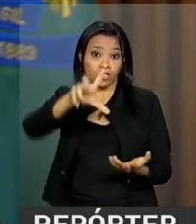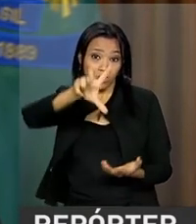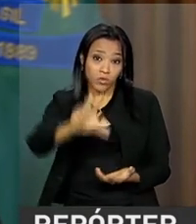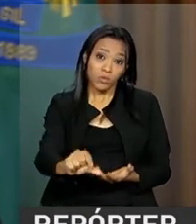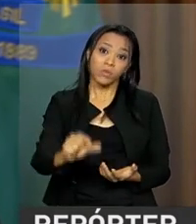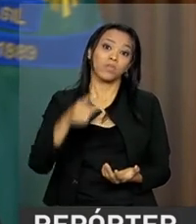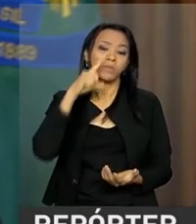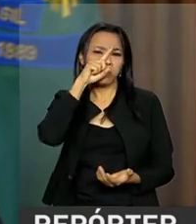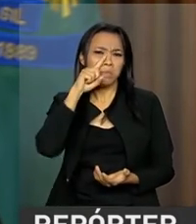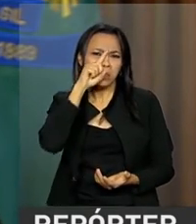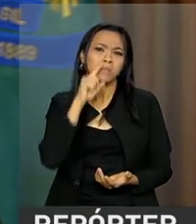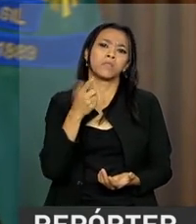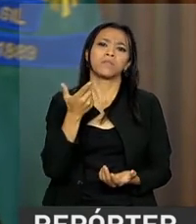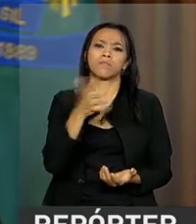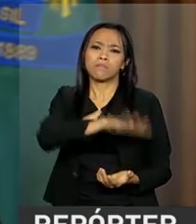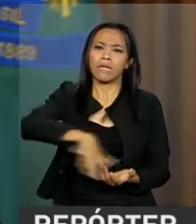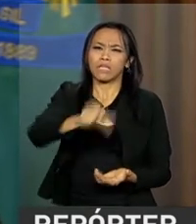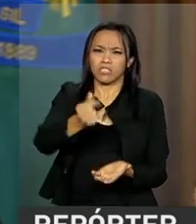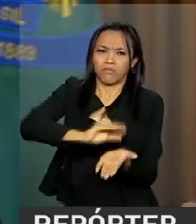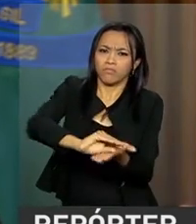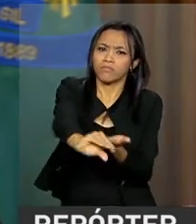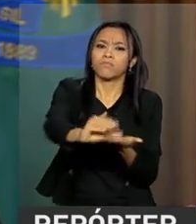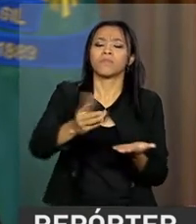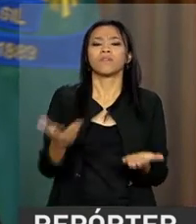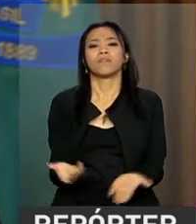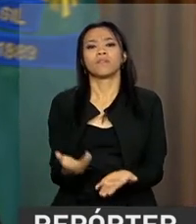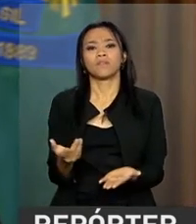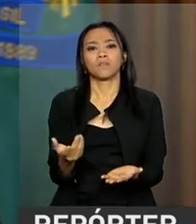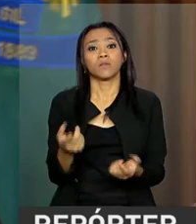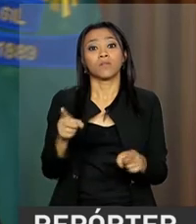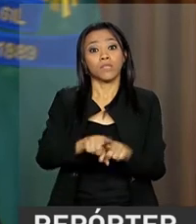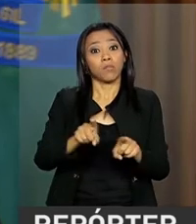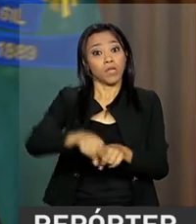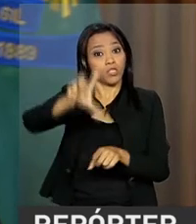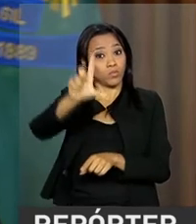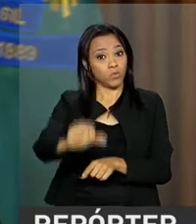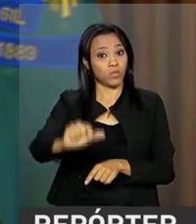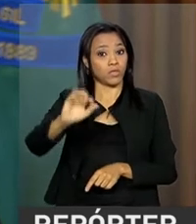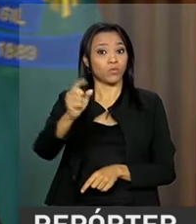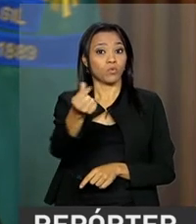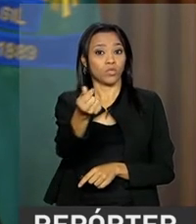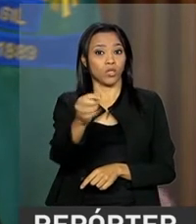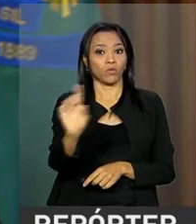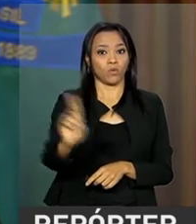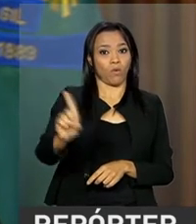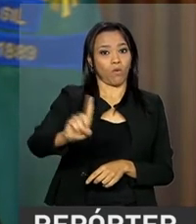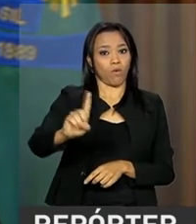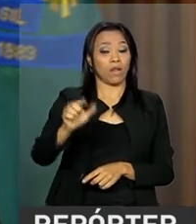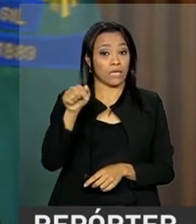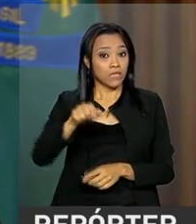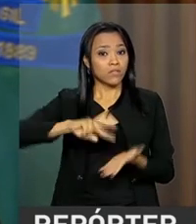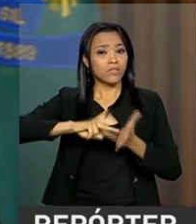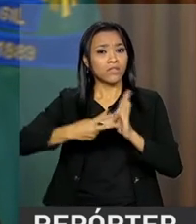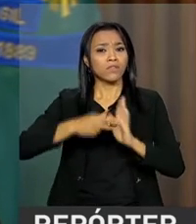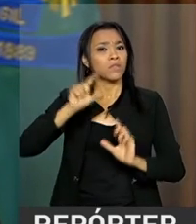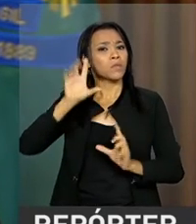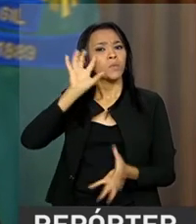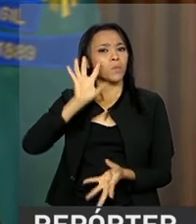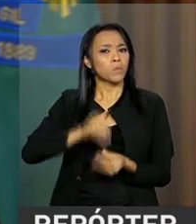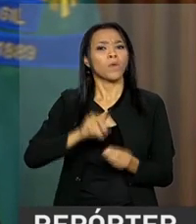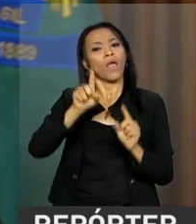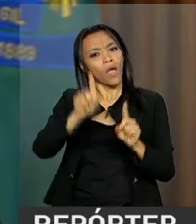risco brasil a queda do dólar tudo isto é uma mensagem de